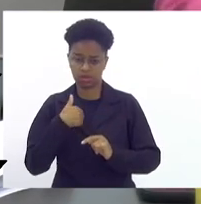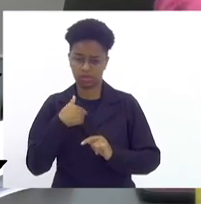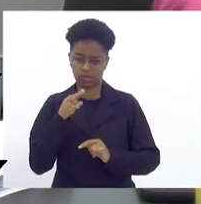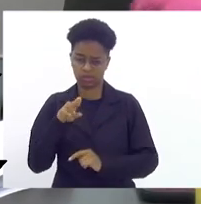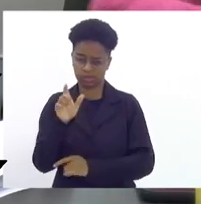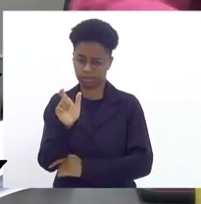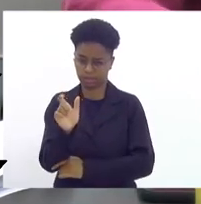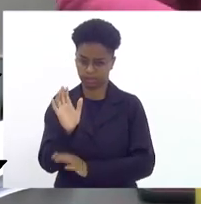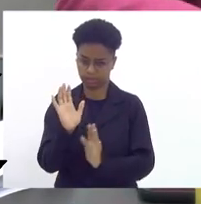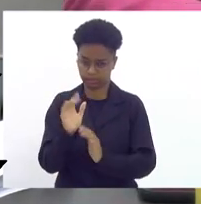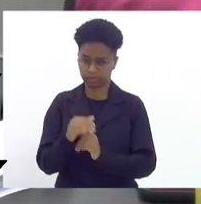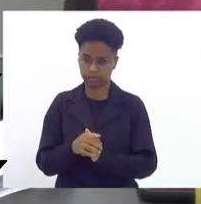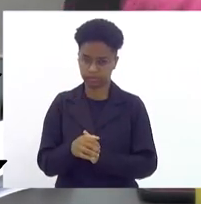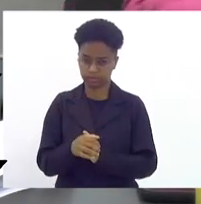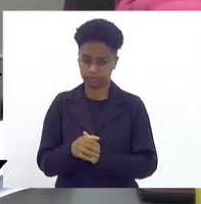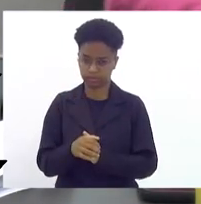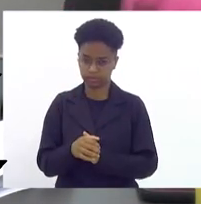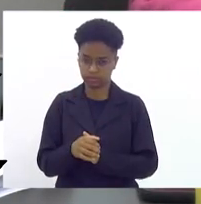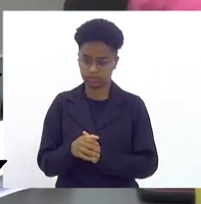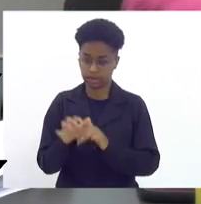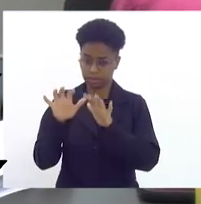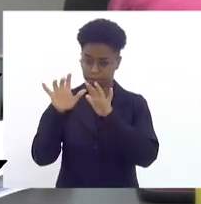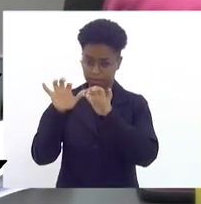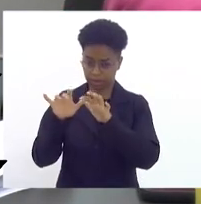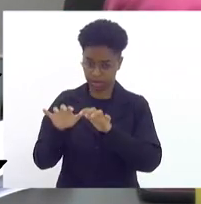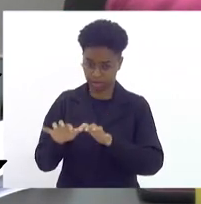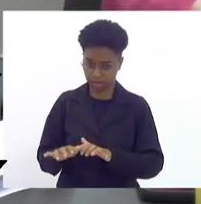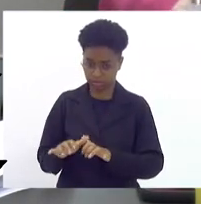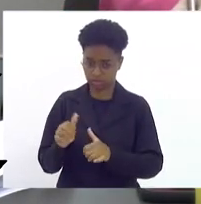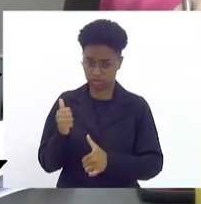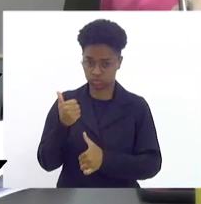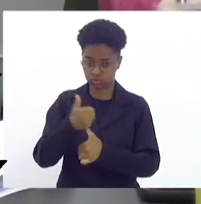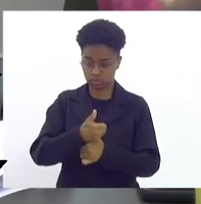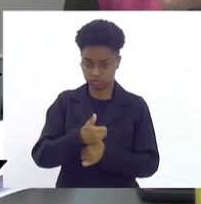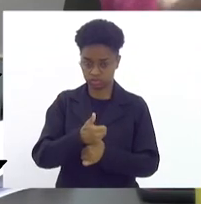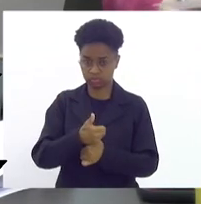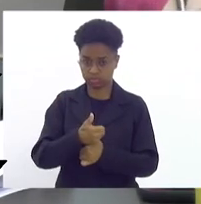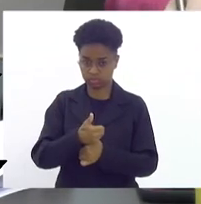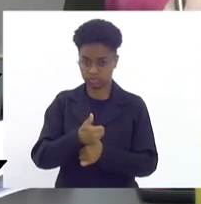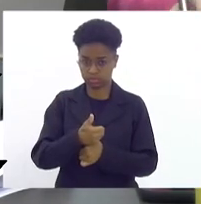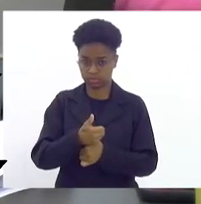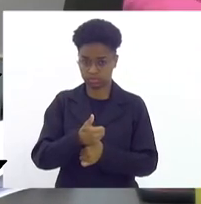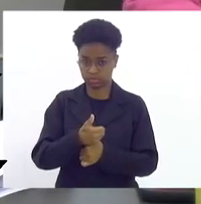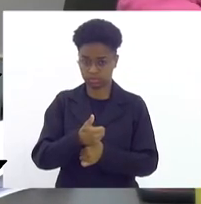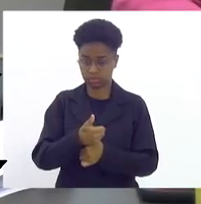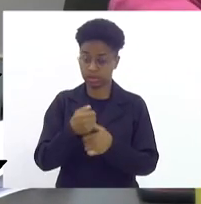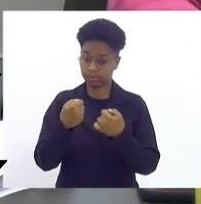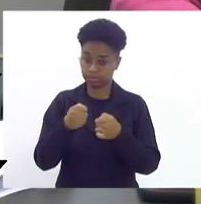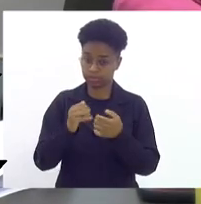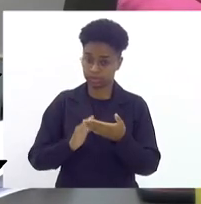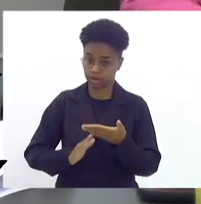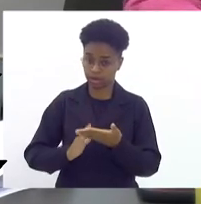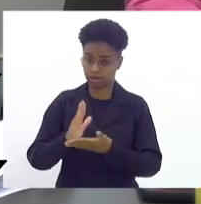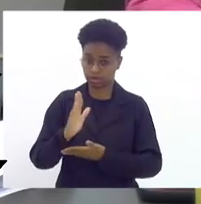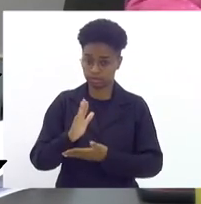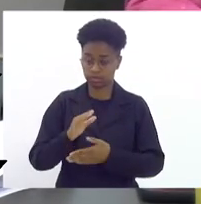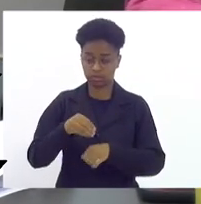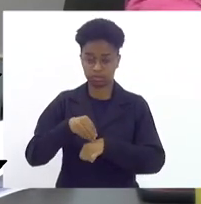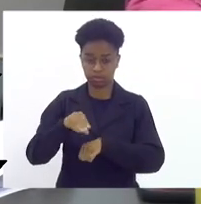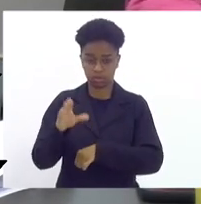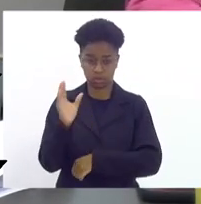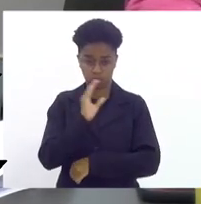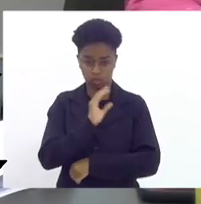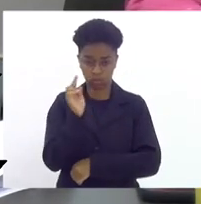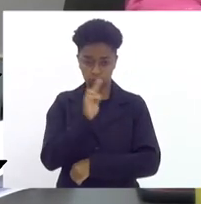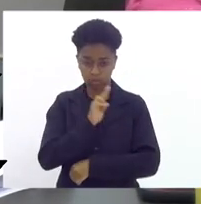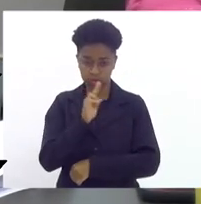adjetivo antes, um indigitado substitutivo que deve ser aprovado o regime de urgência